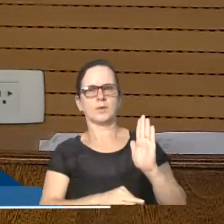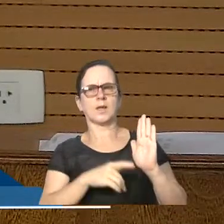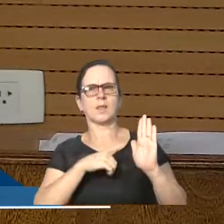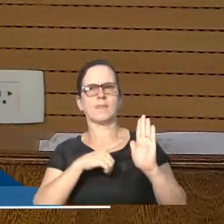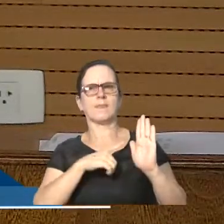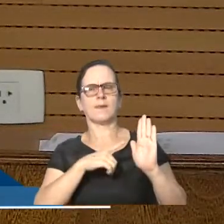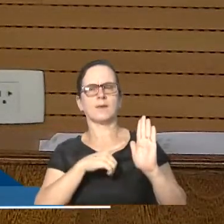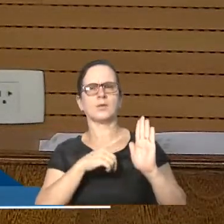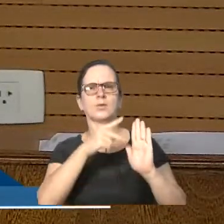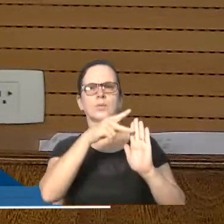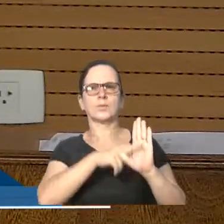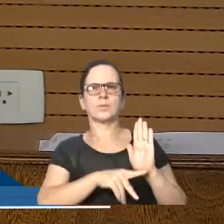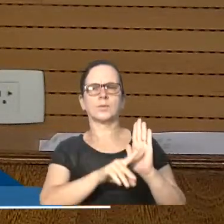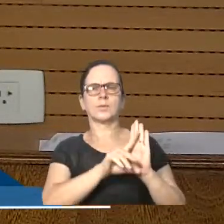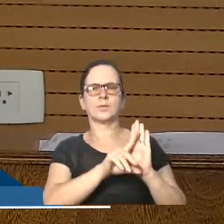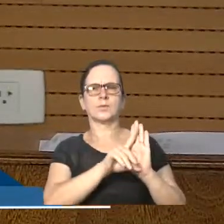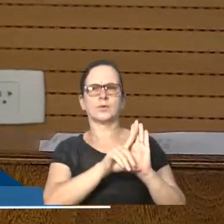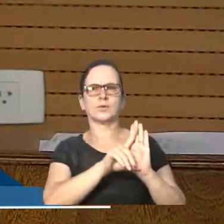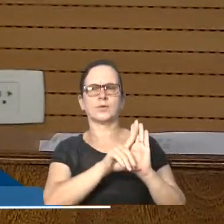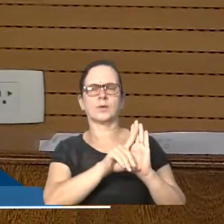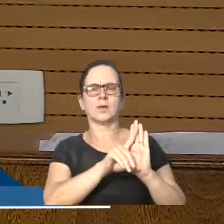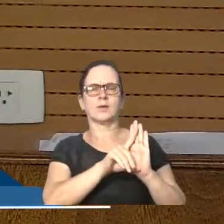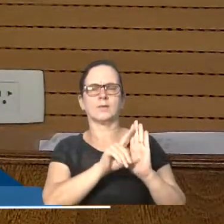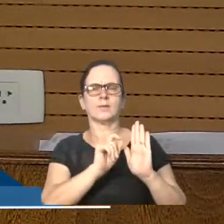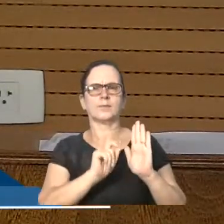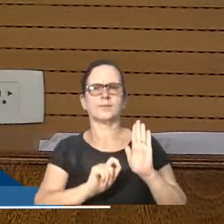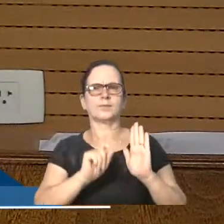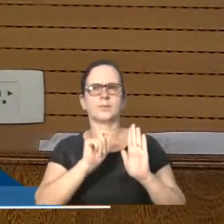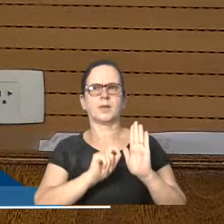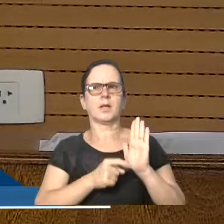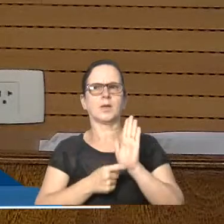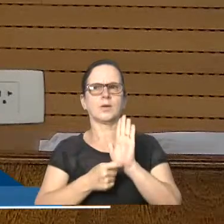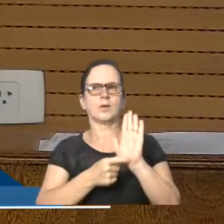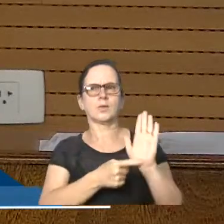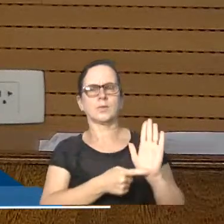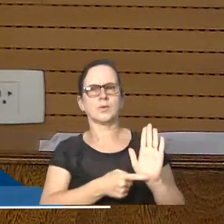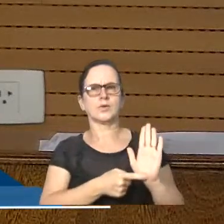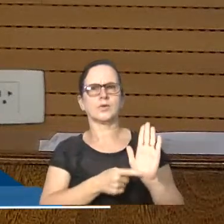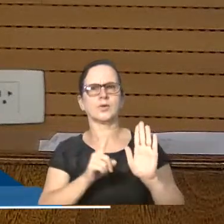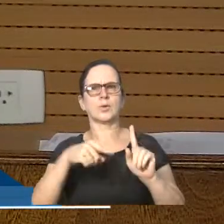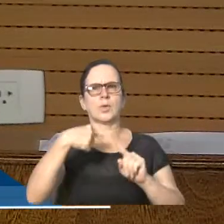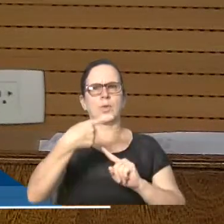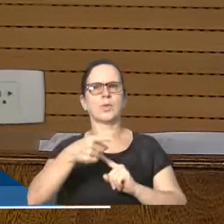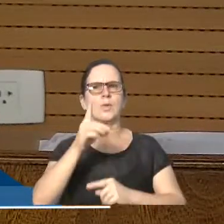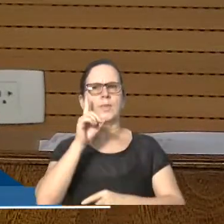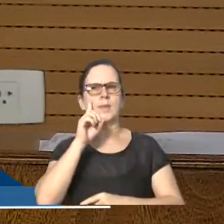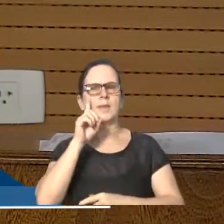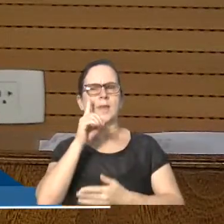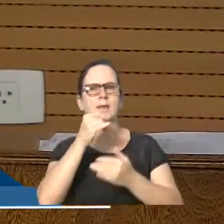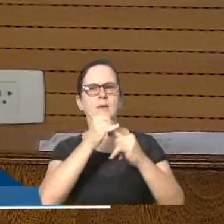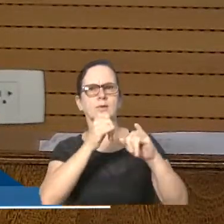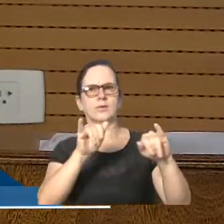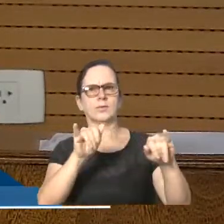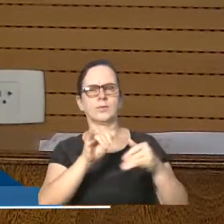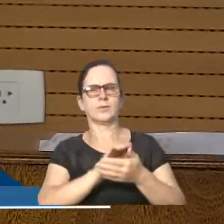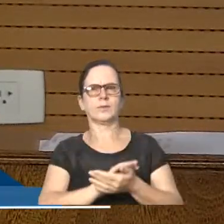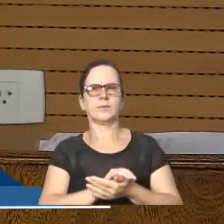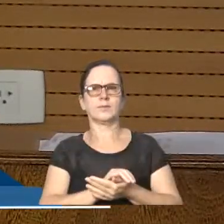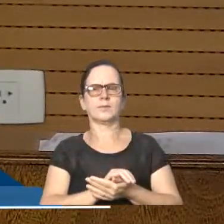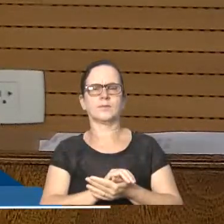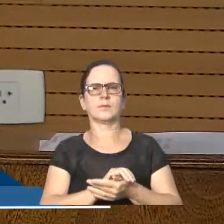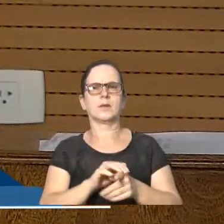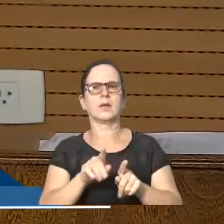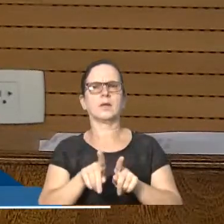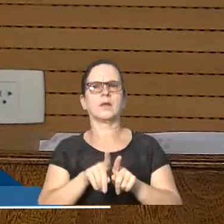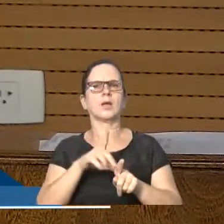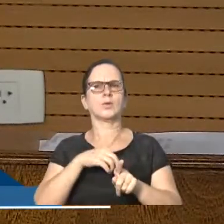texto do projeto de lei para que a presente lei entre em vigor na data da sua publicação,